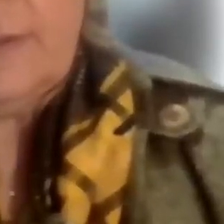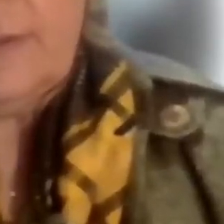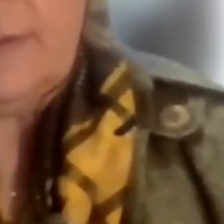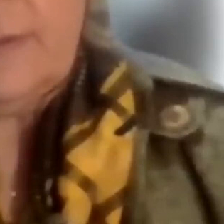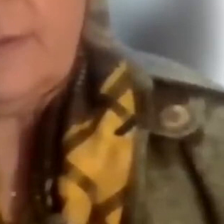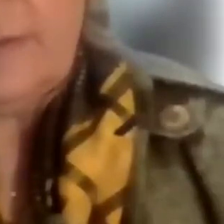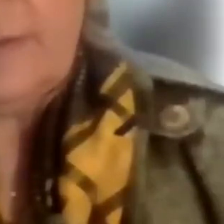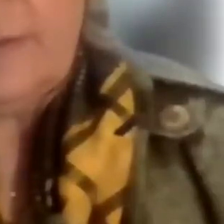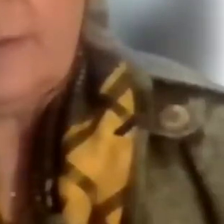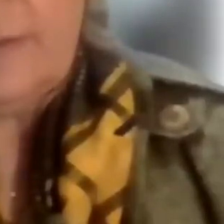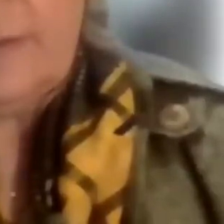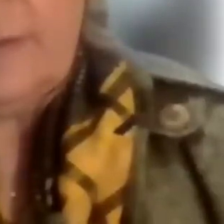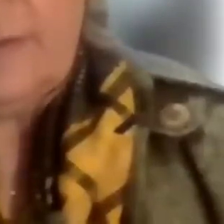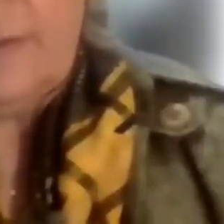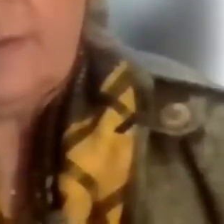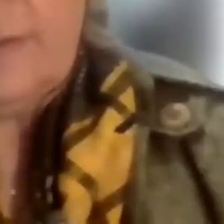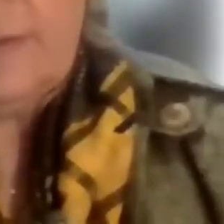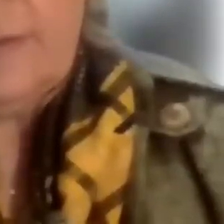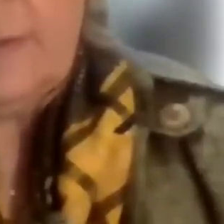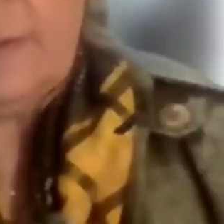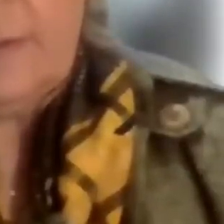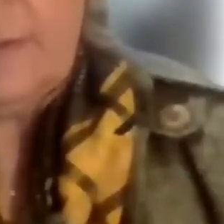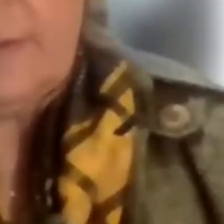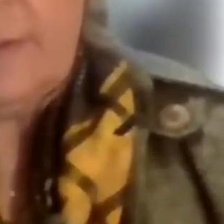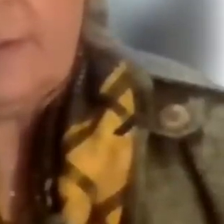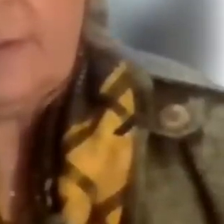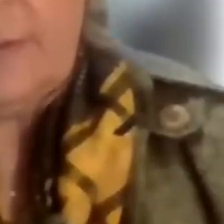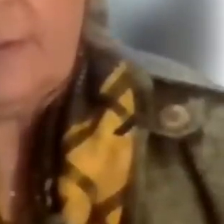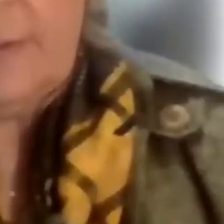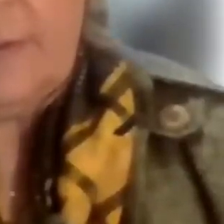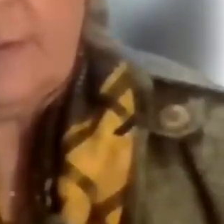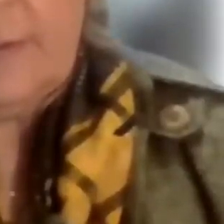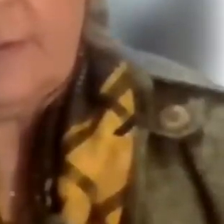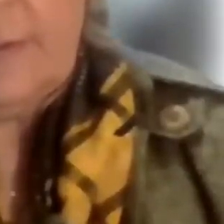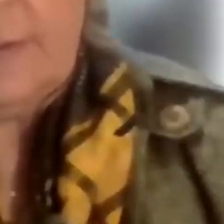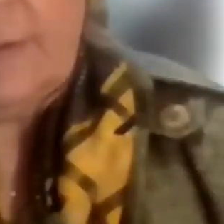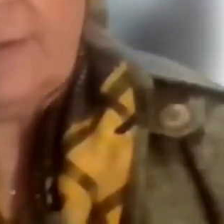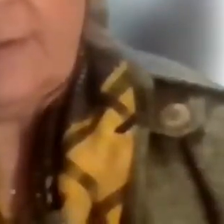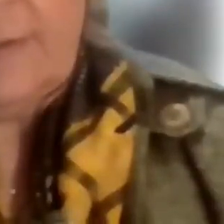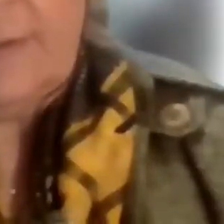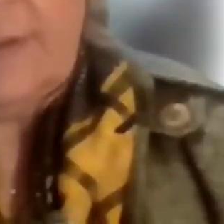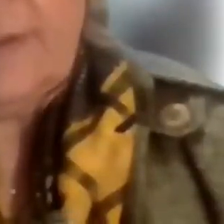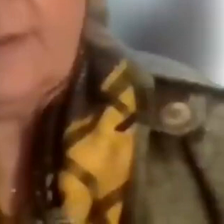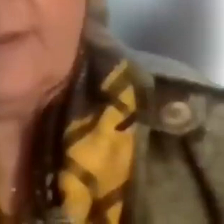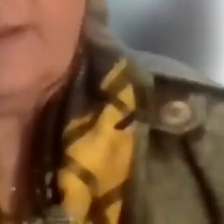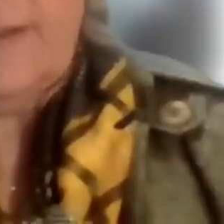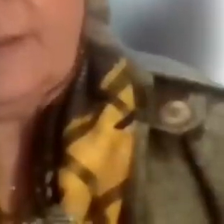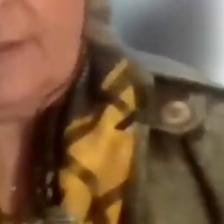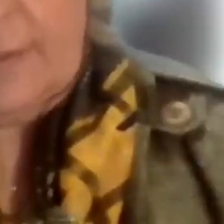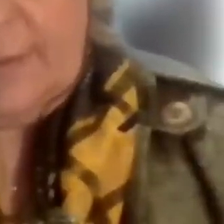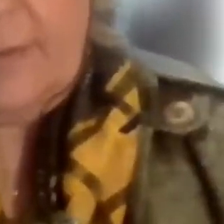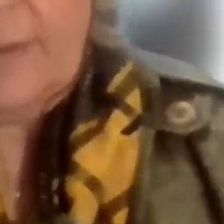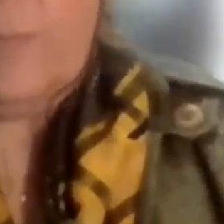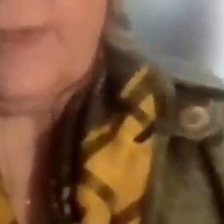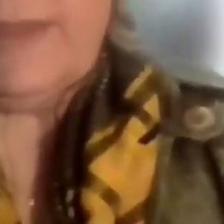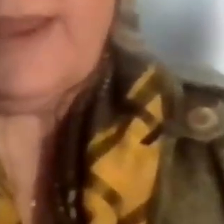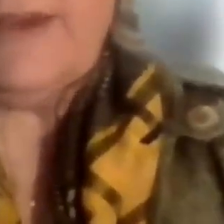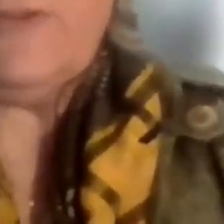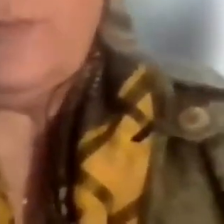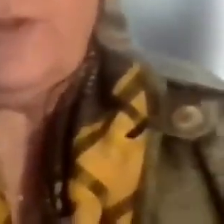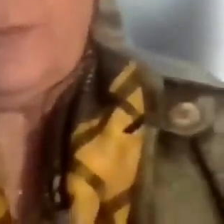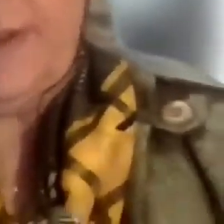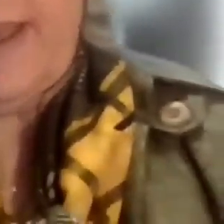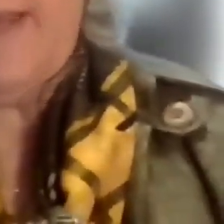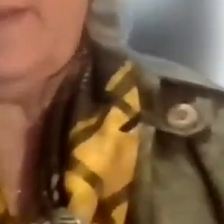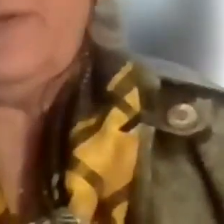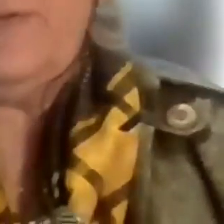a estruturação tanto do FEMA como do Confrota SP. Boa tarde, Laura, seja muito bem-vinda também. Boa